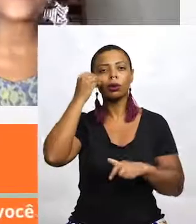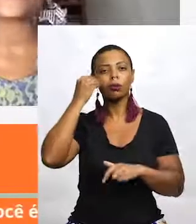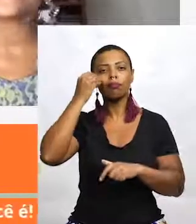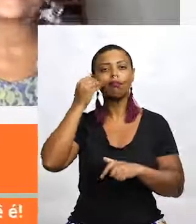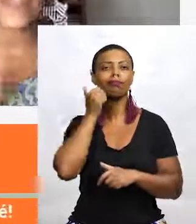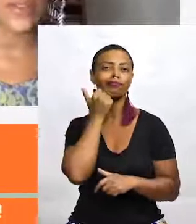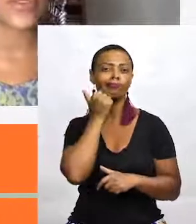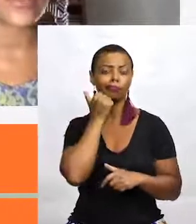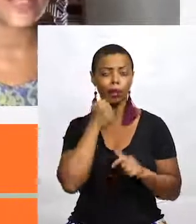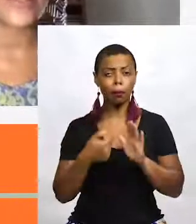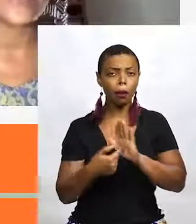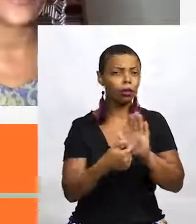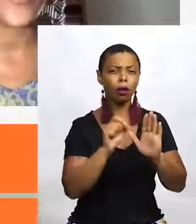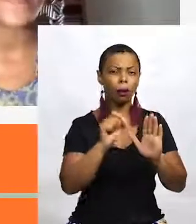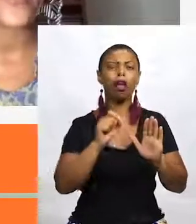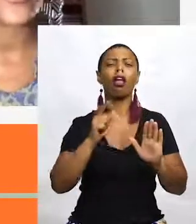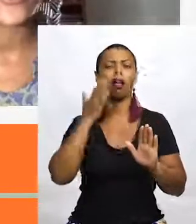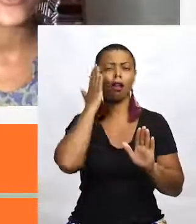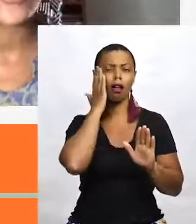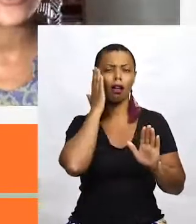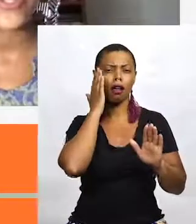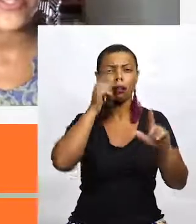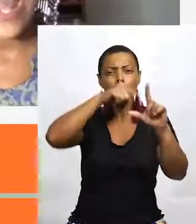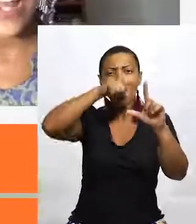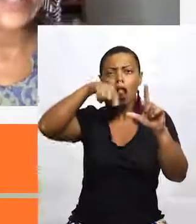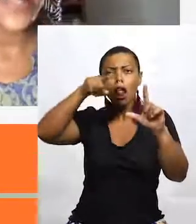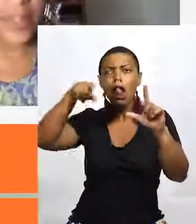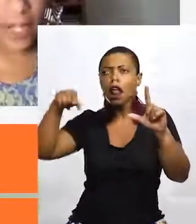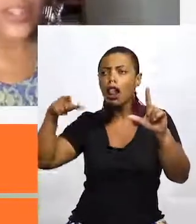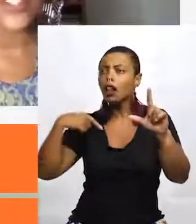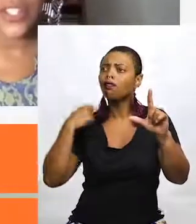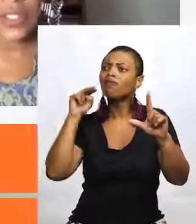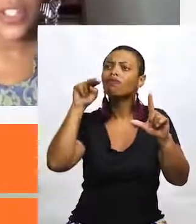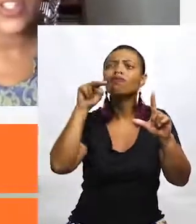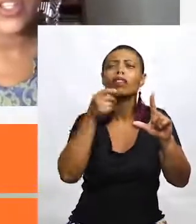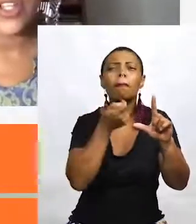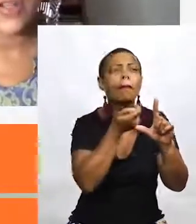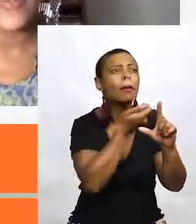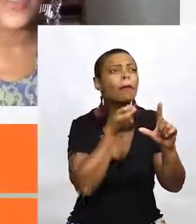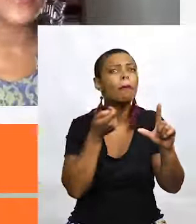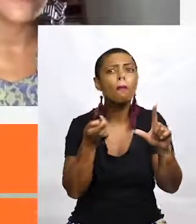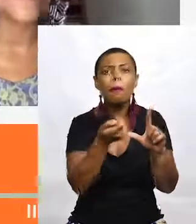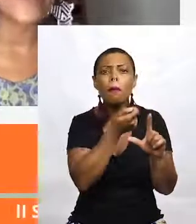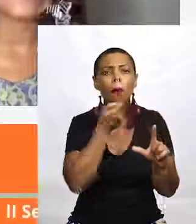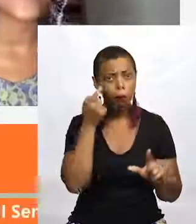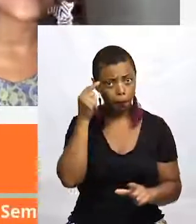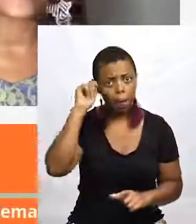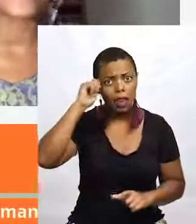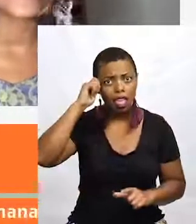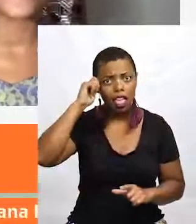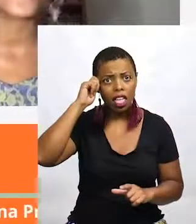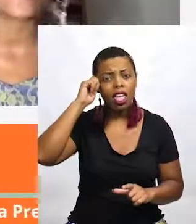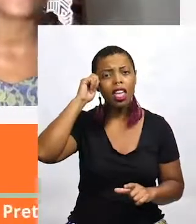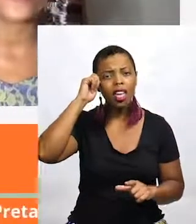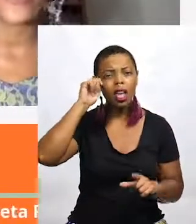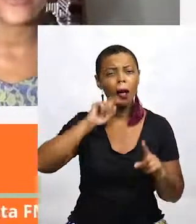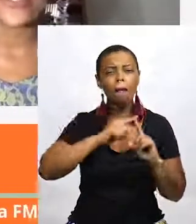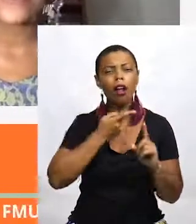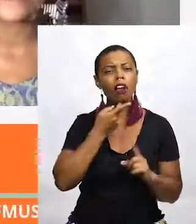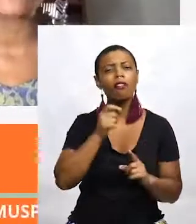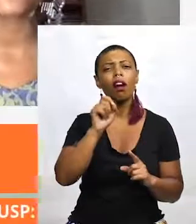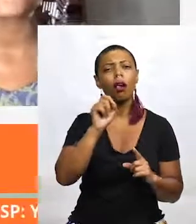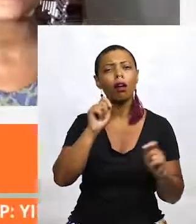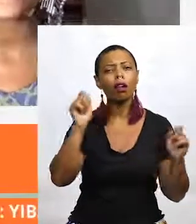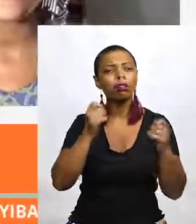por mais que os censos ainda não permitam a gente se enxergar na tal da estatística, e não falo daquela que sempre está à